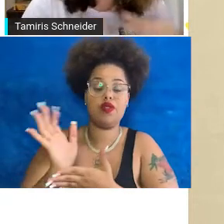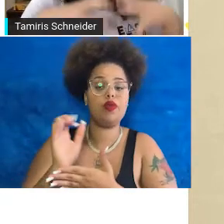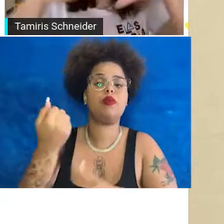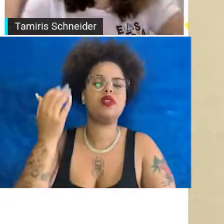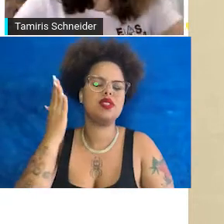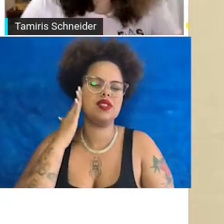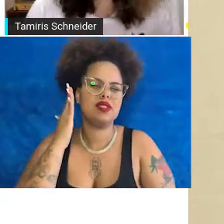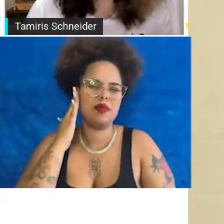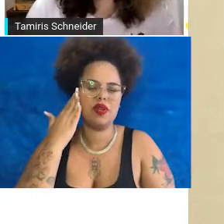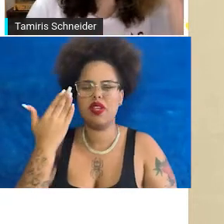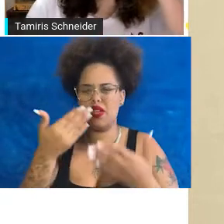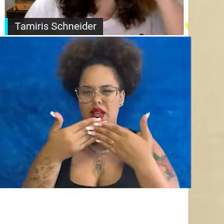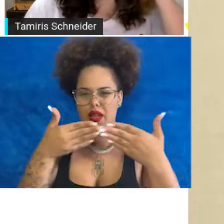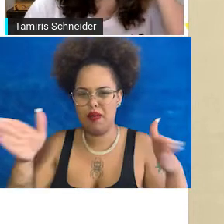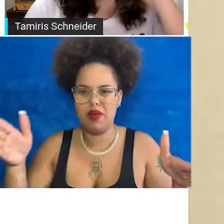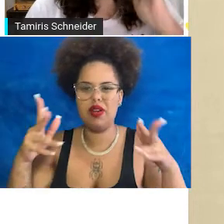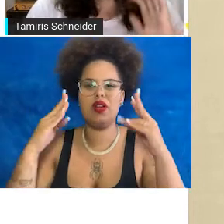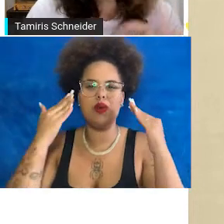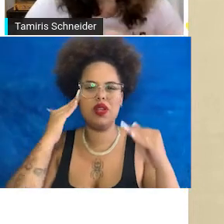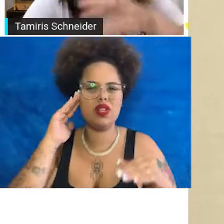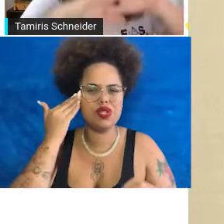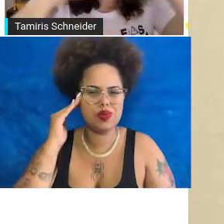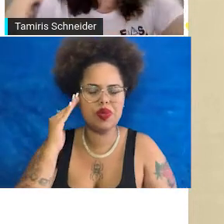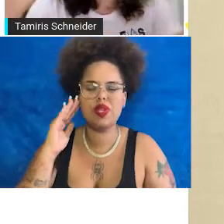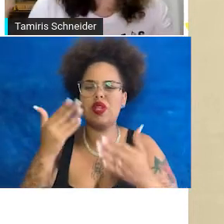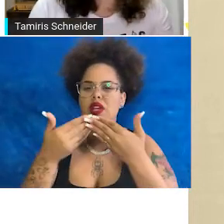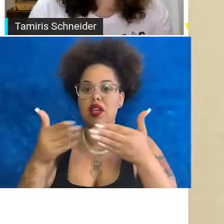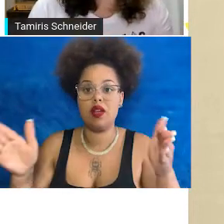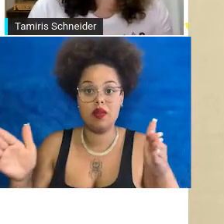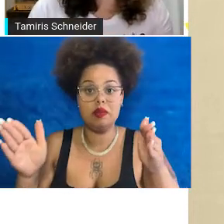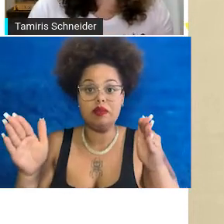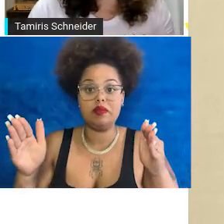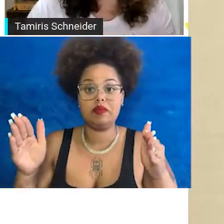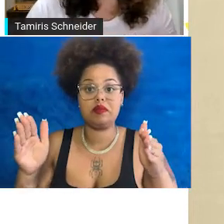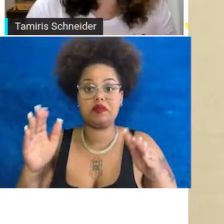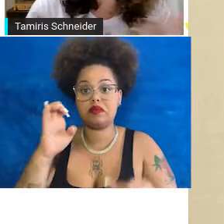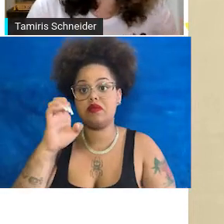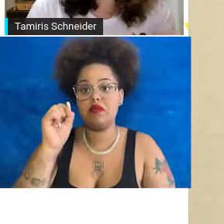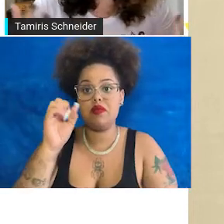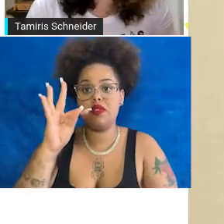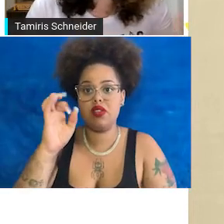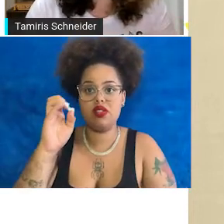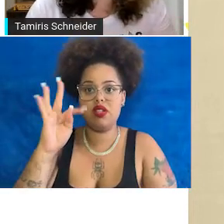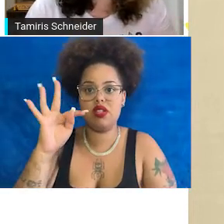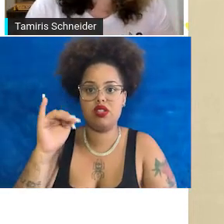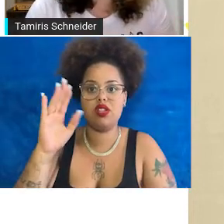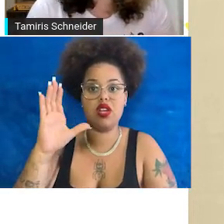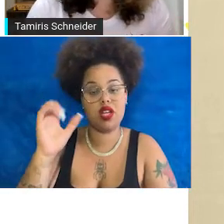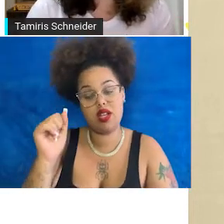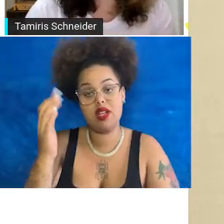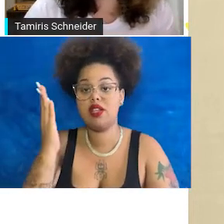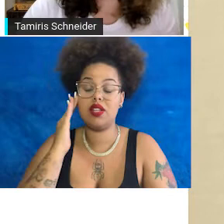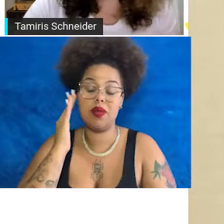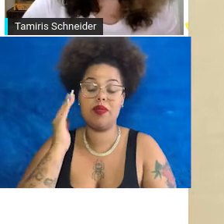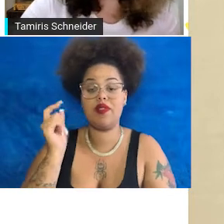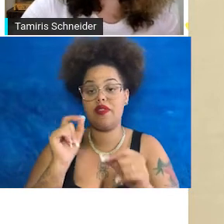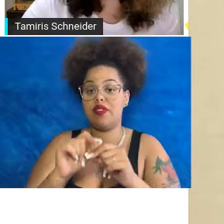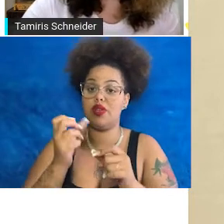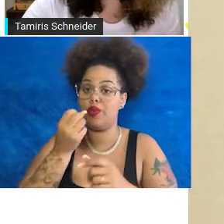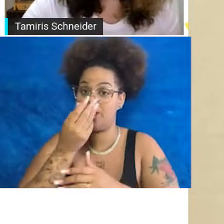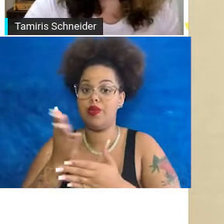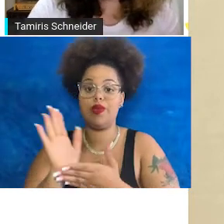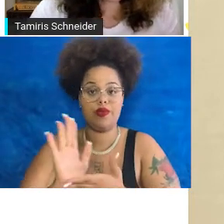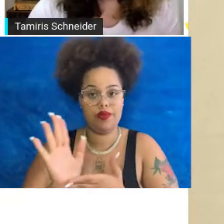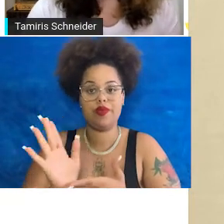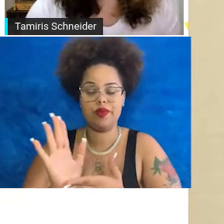saber abrir nosso entendimento, abrir a nossa questão estética, né? Para saber construir um bom filme, né?